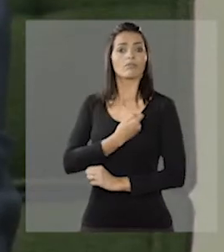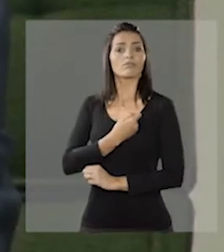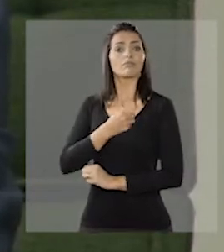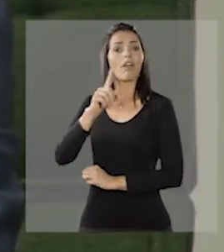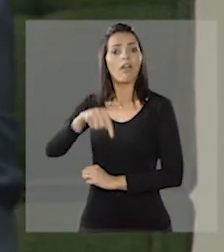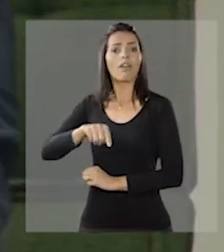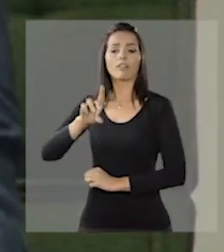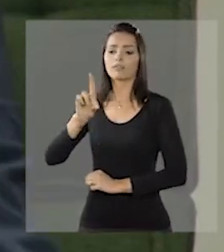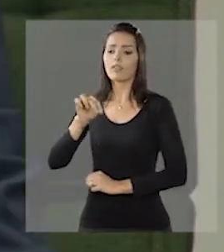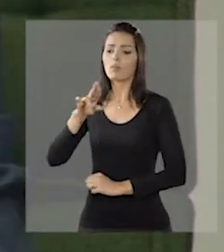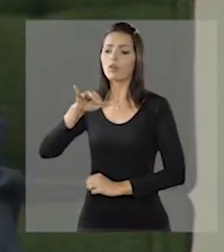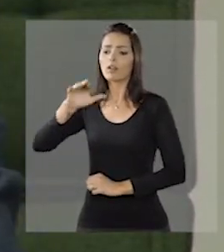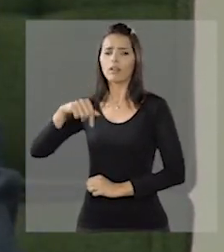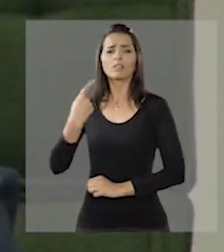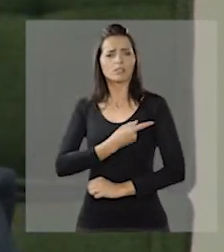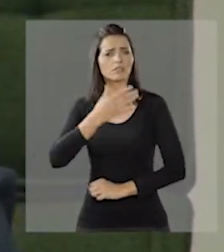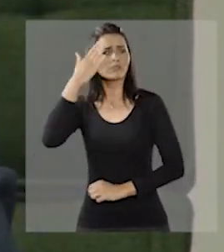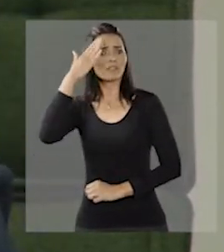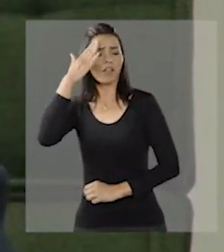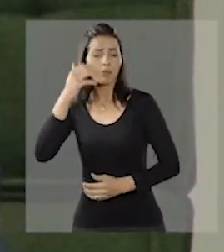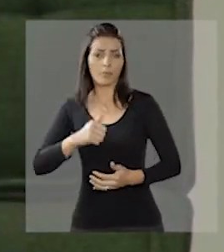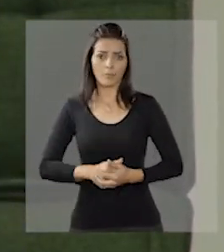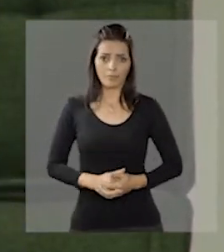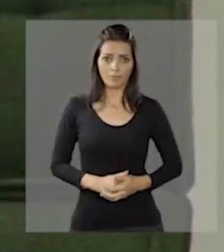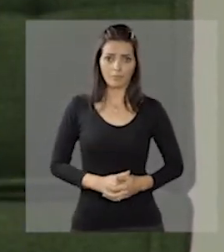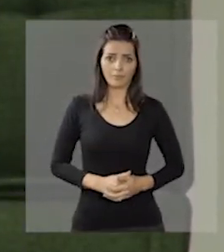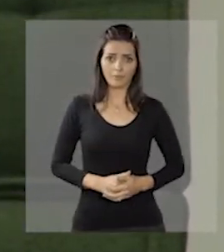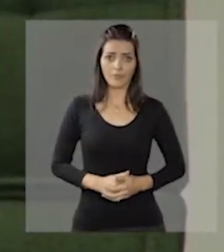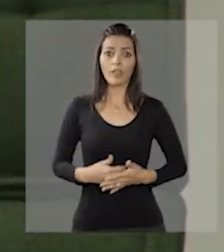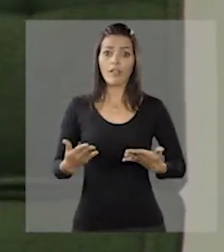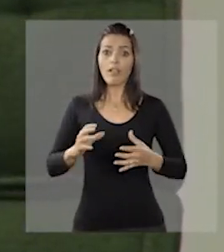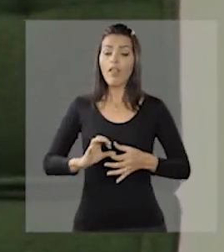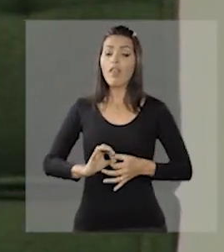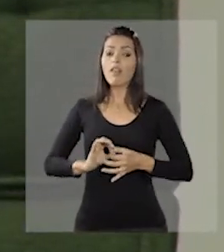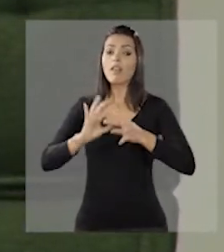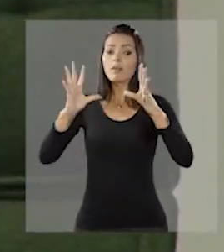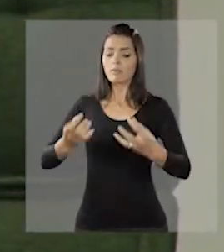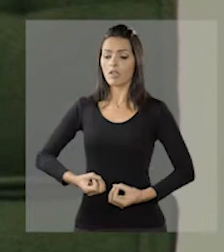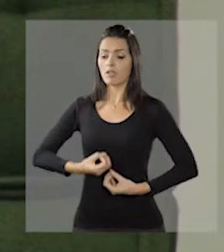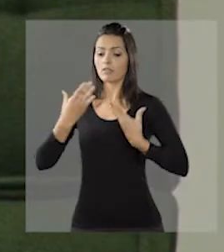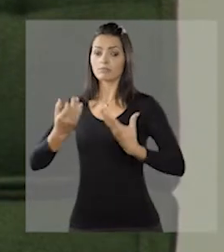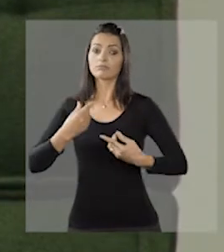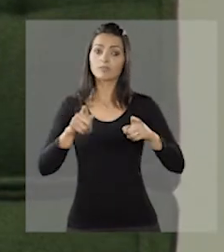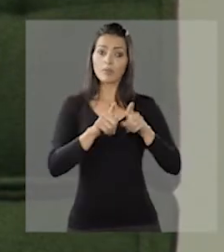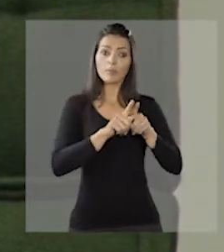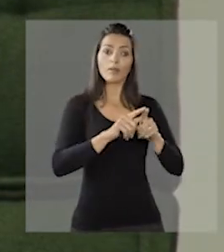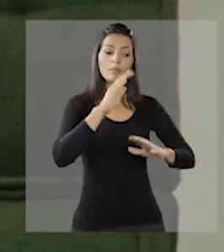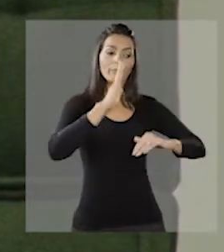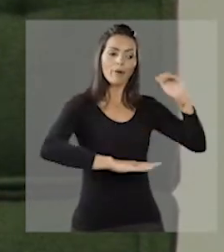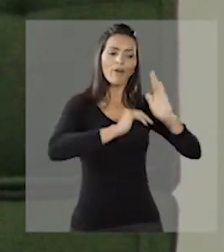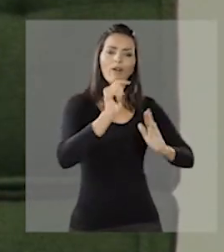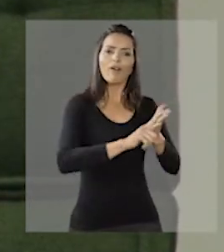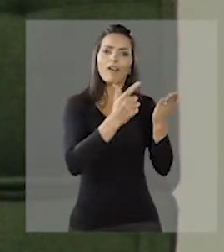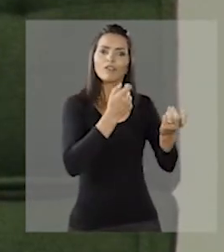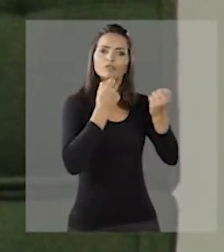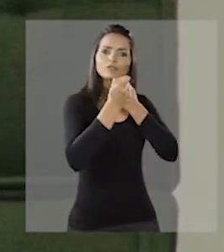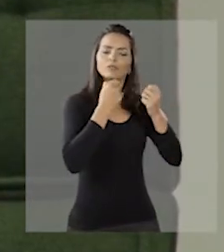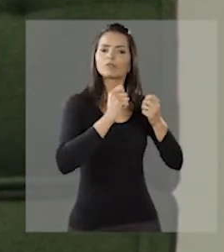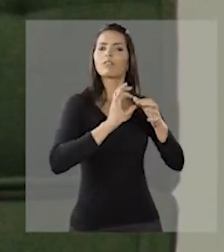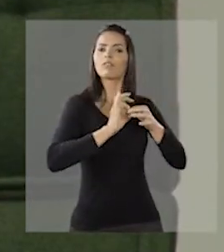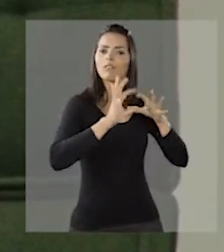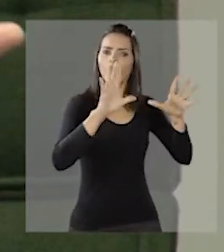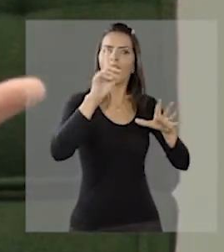da nossa democracia, sabemos todos disto, né? Na verdade, a liberdade de expressão e a liberdade de imprensa